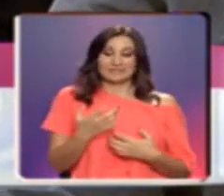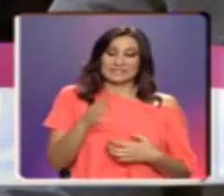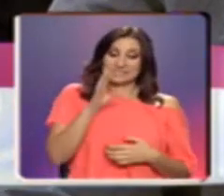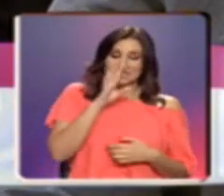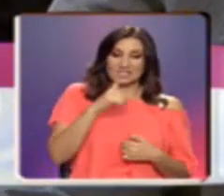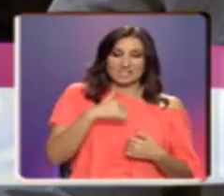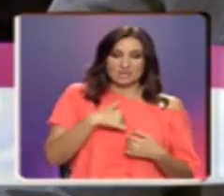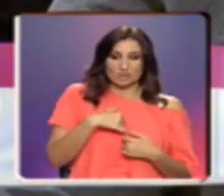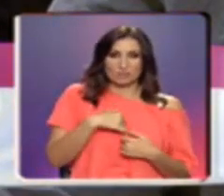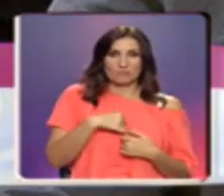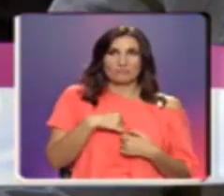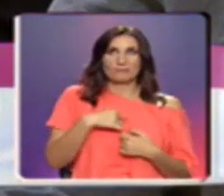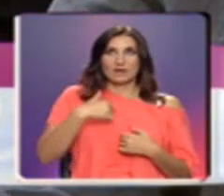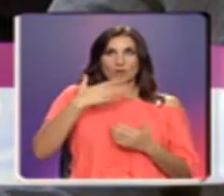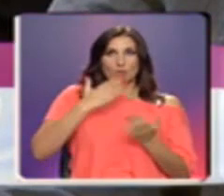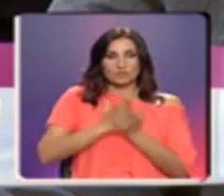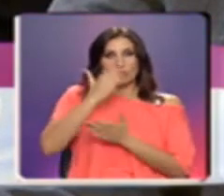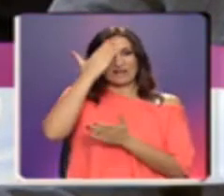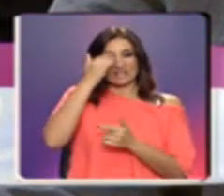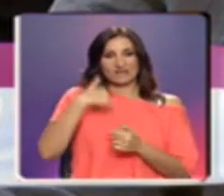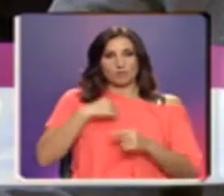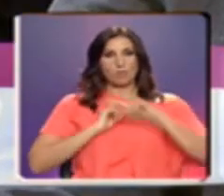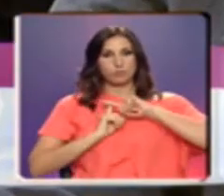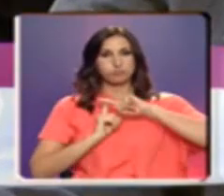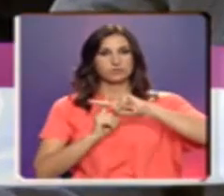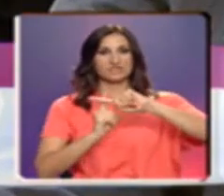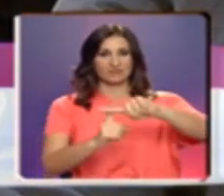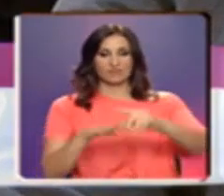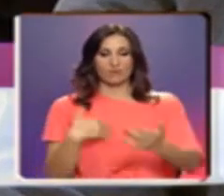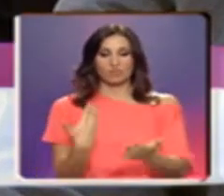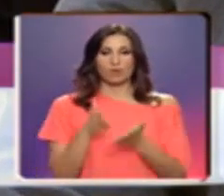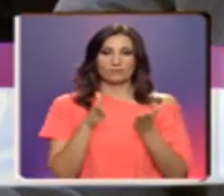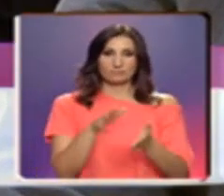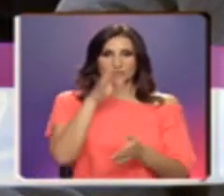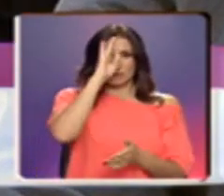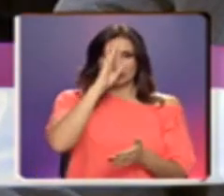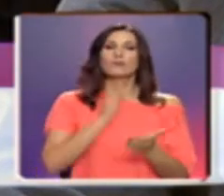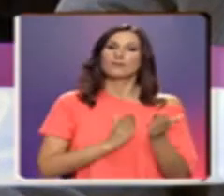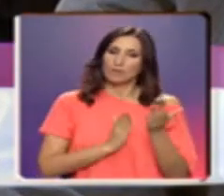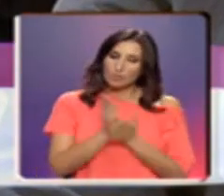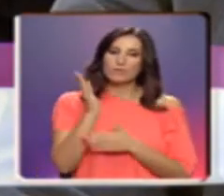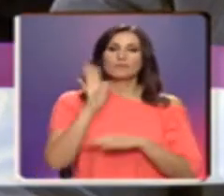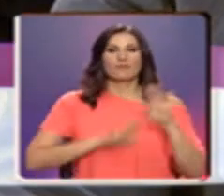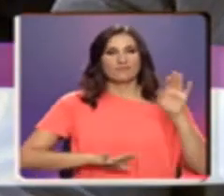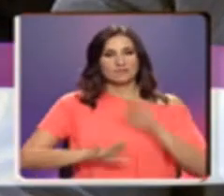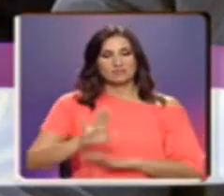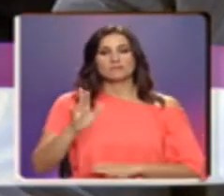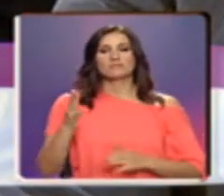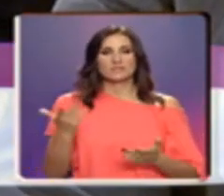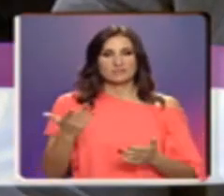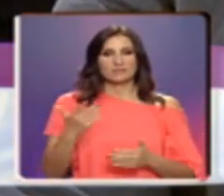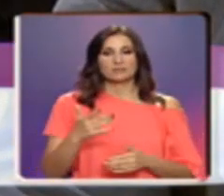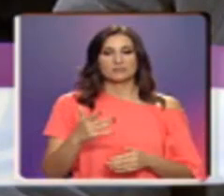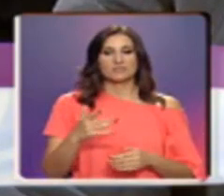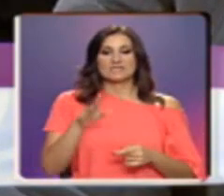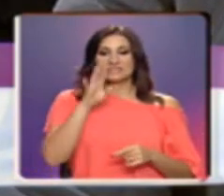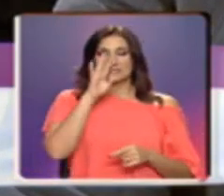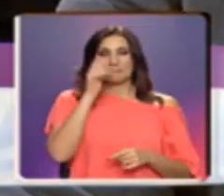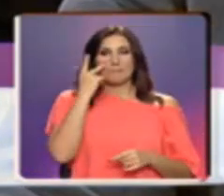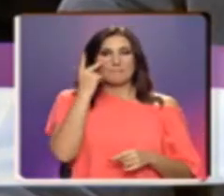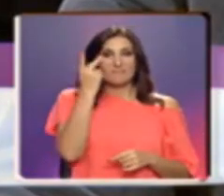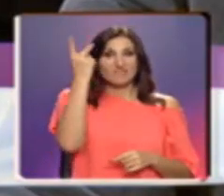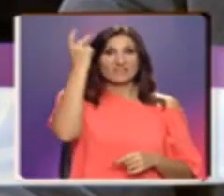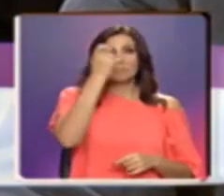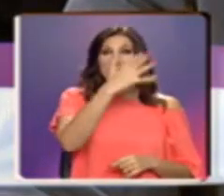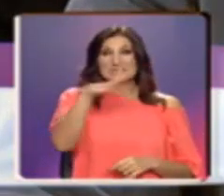achar que sou uma mais-valia para o Sporting, não tenho dúvida nenhuma que o farei com todo o prazer e todo o afinco. E se for para uma vida inteira, eu